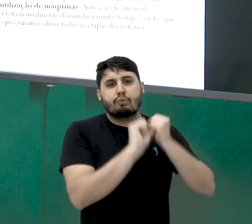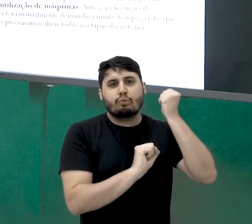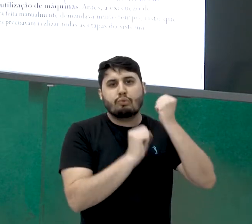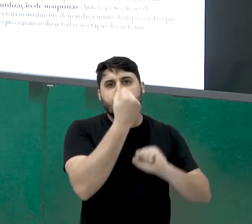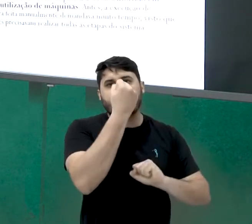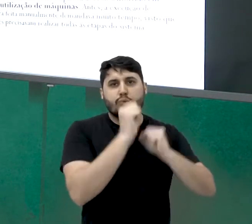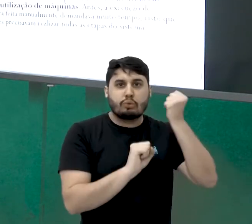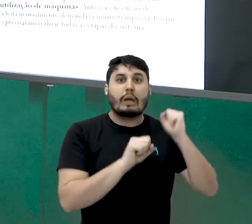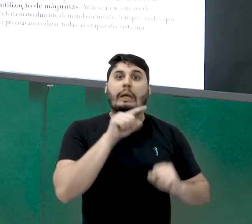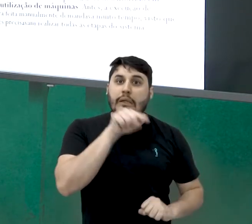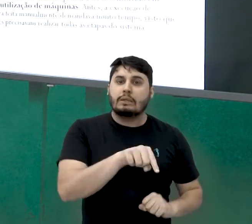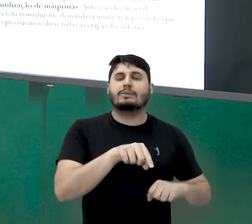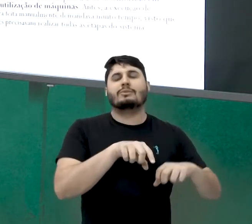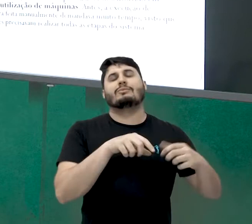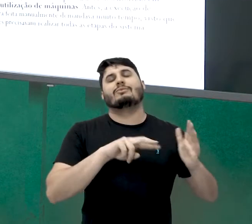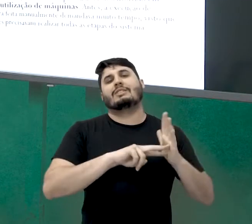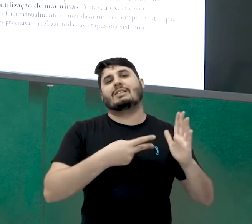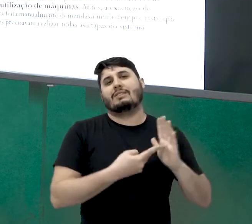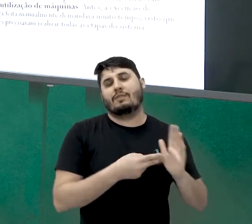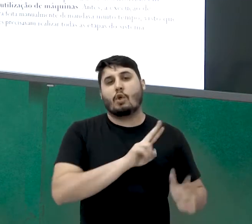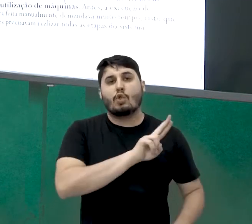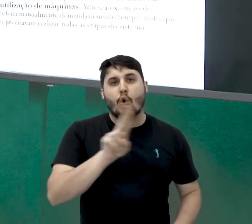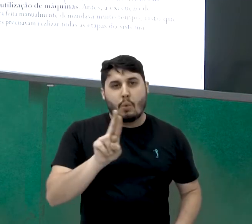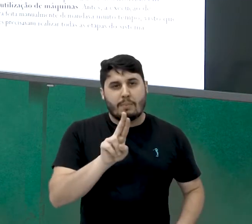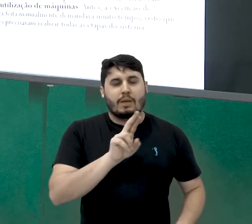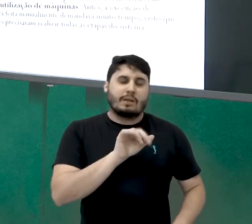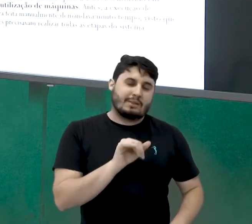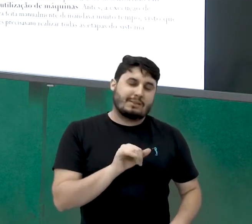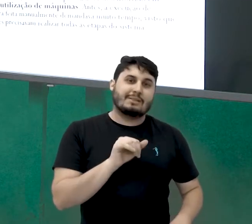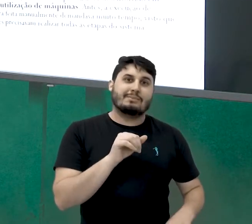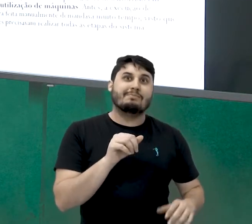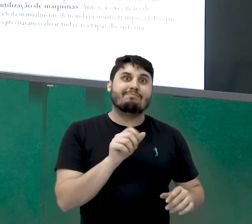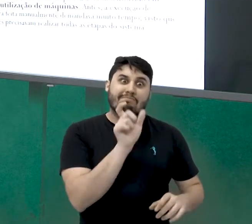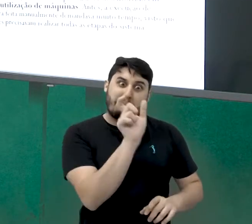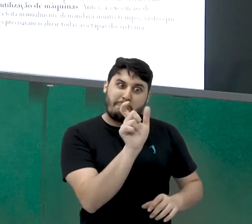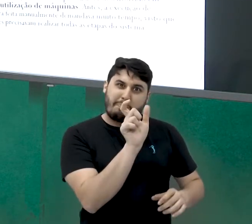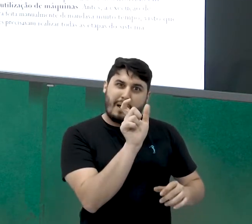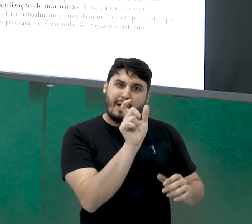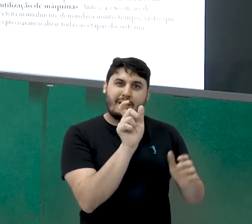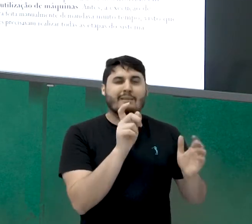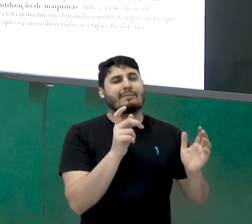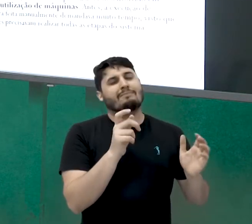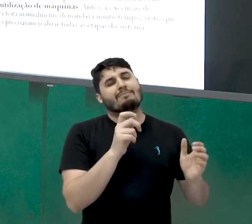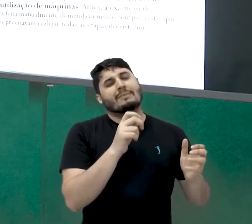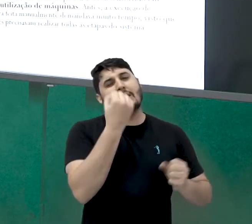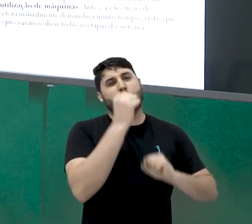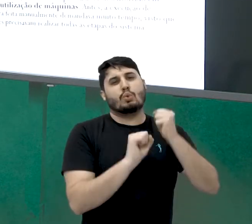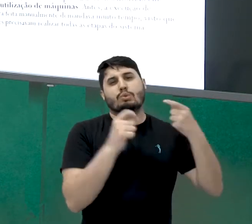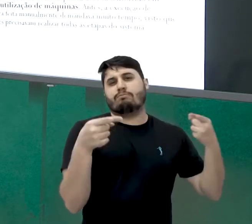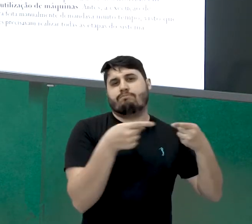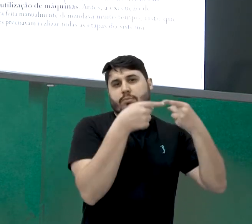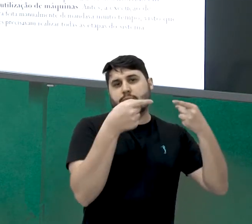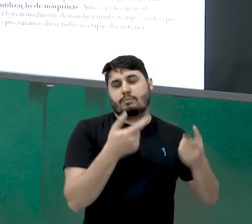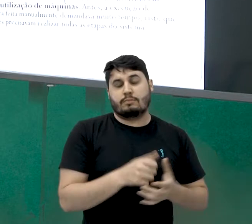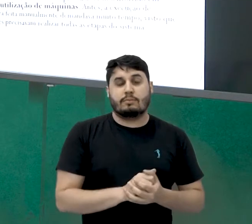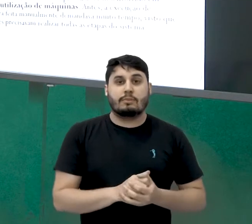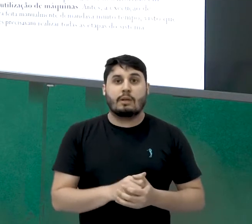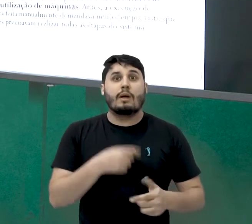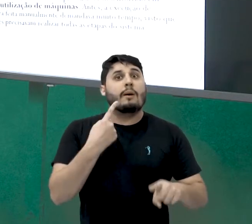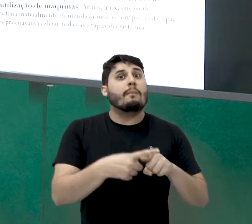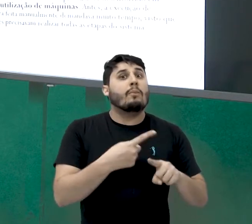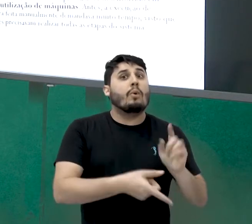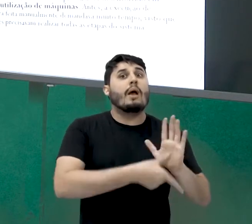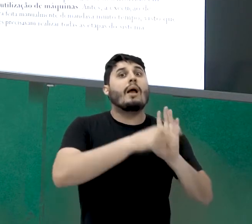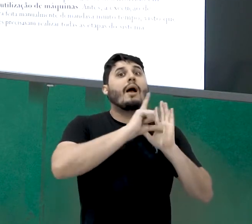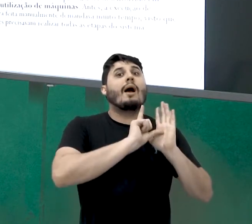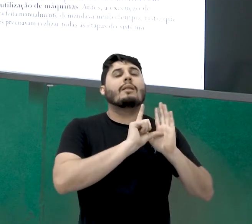de industrialização propriamente dita, porque esse processo de revolução no sistema produtivo, ele advindo desde o